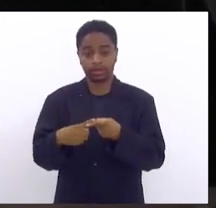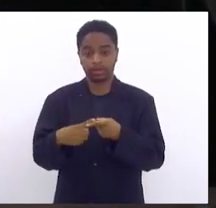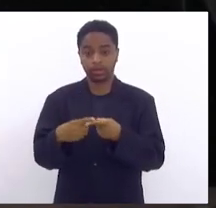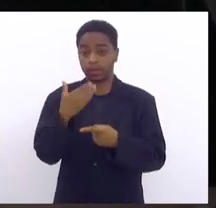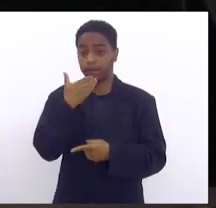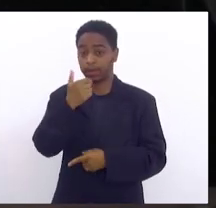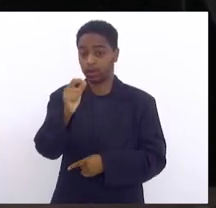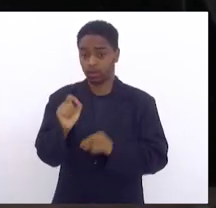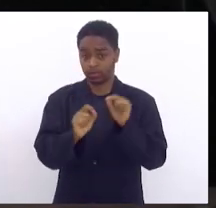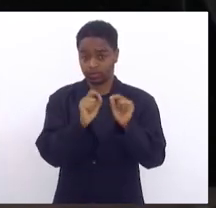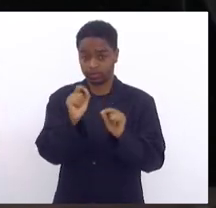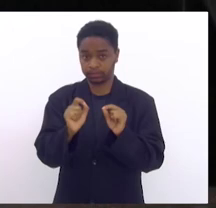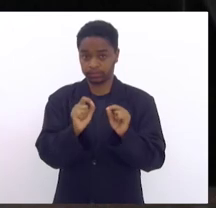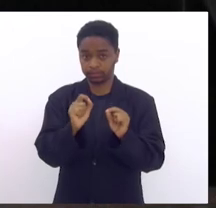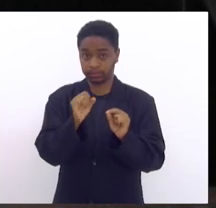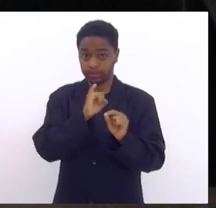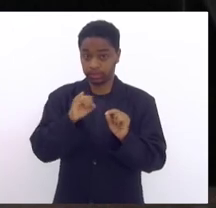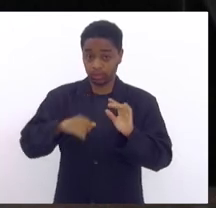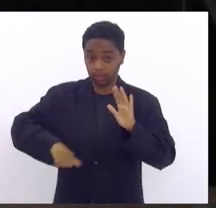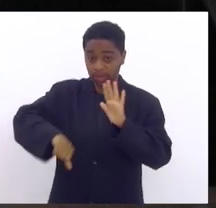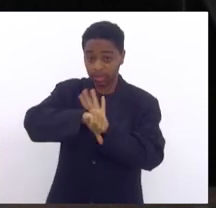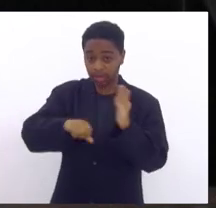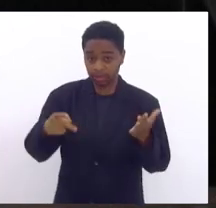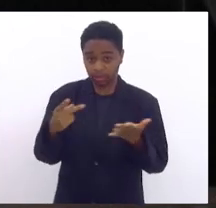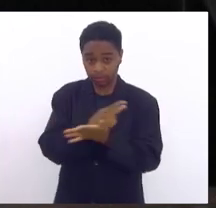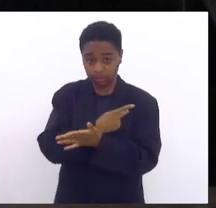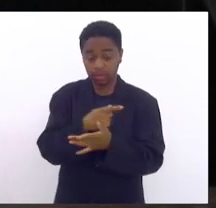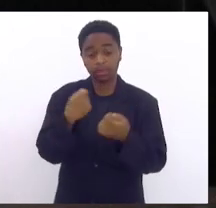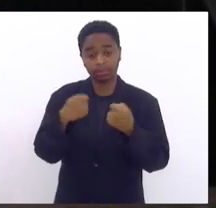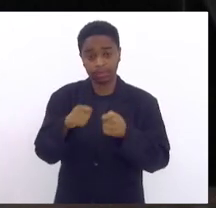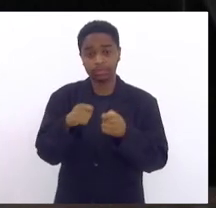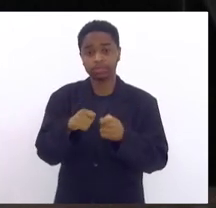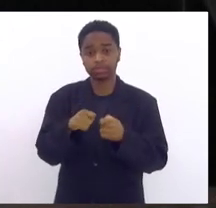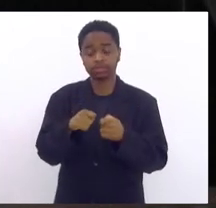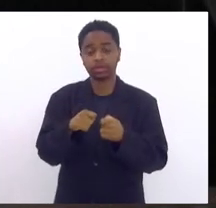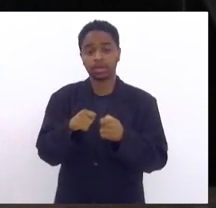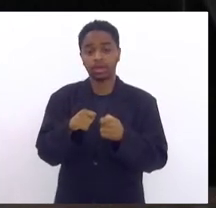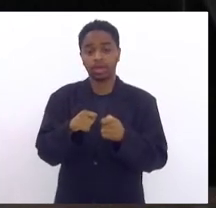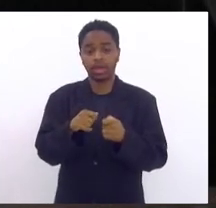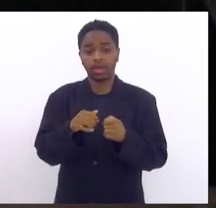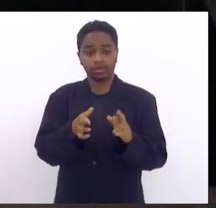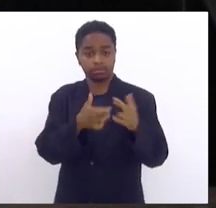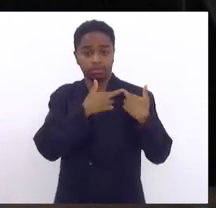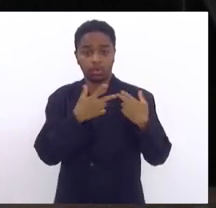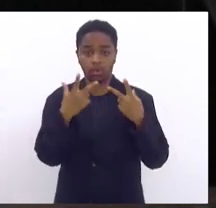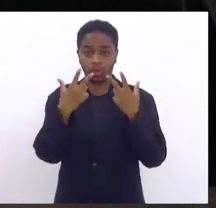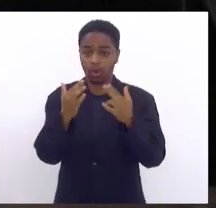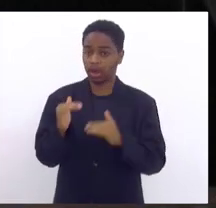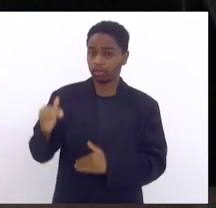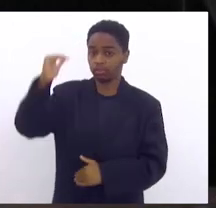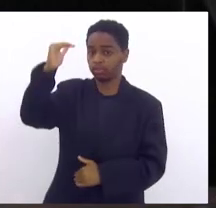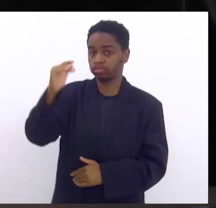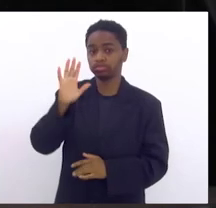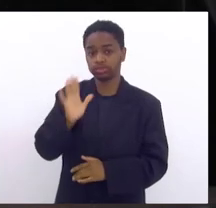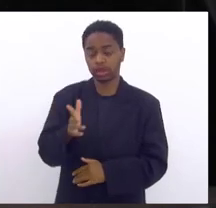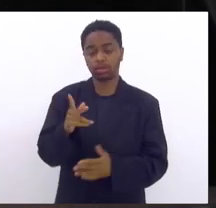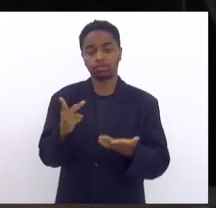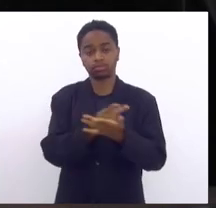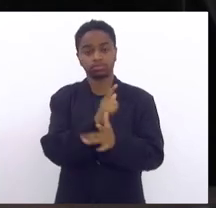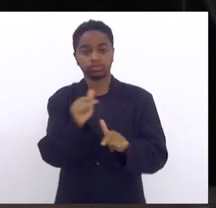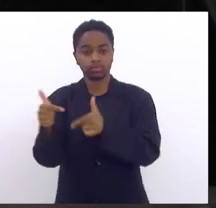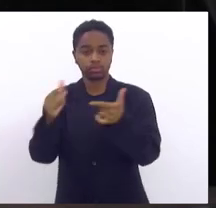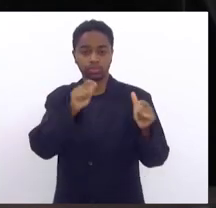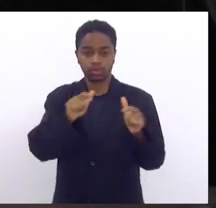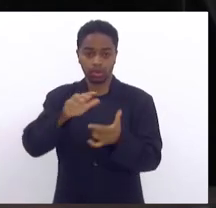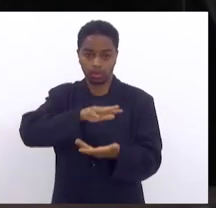casos seria o seguinte: o crime foi hediondo, vai responder como adulto, meu anjo, como já acontece em alguns lugares do mundo. Mas